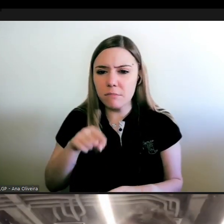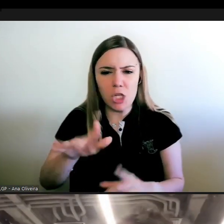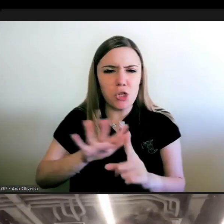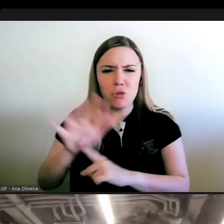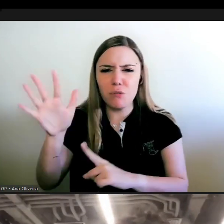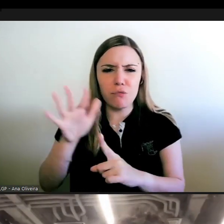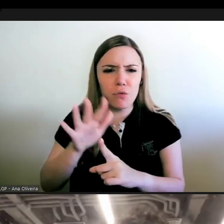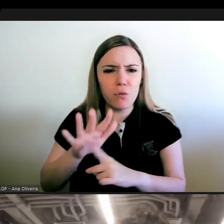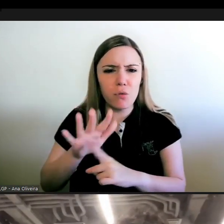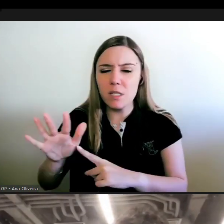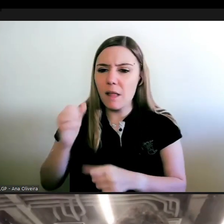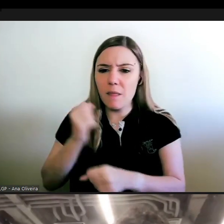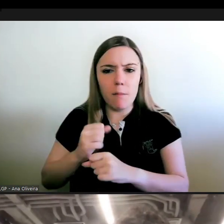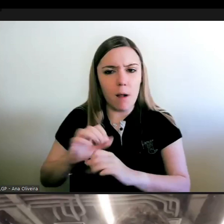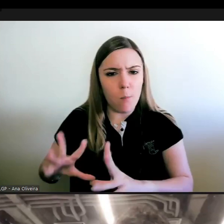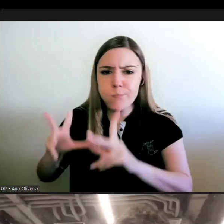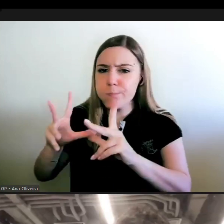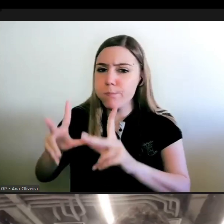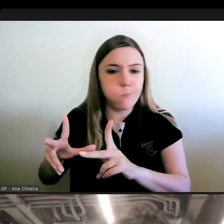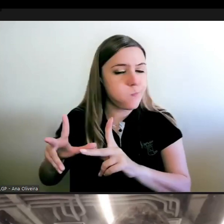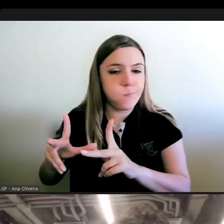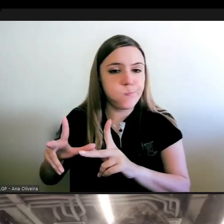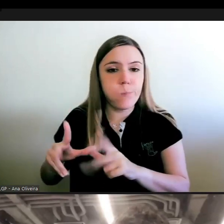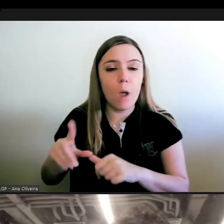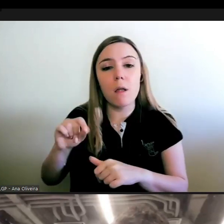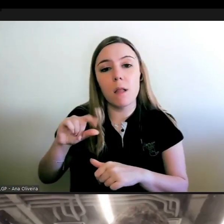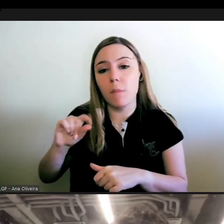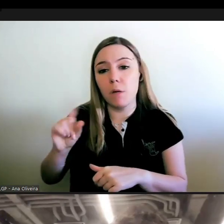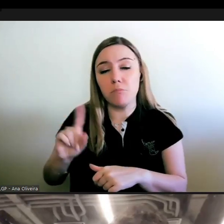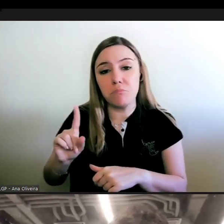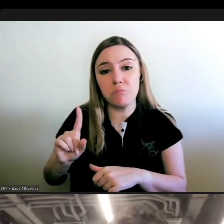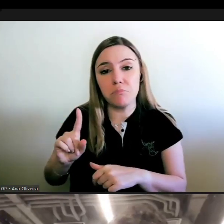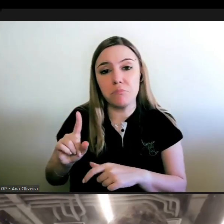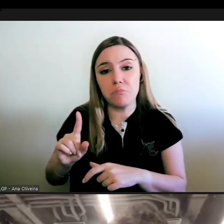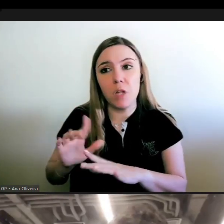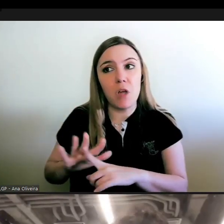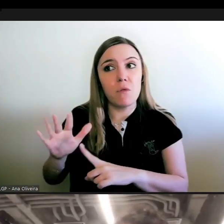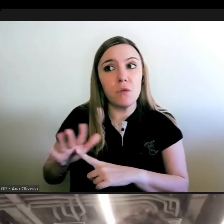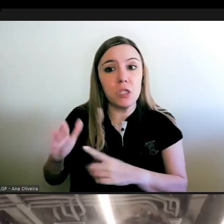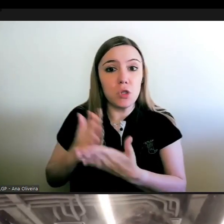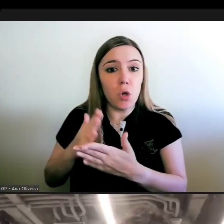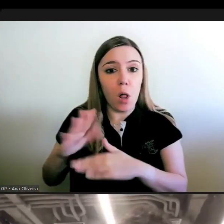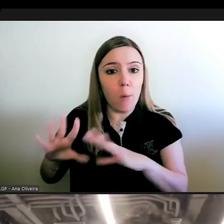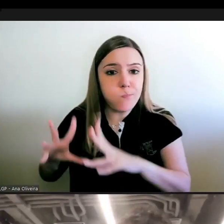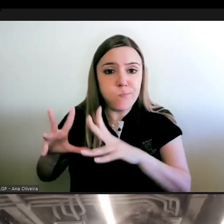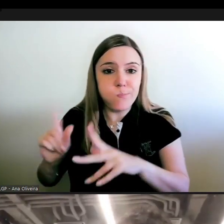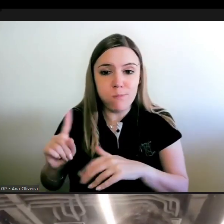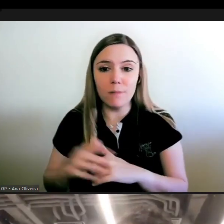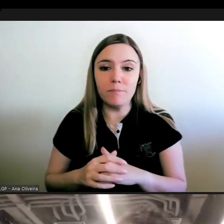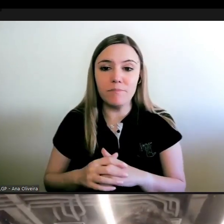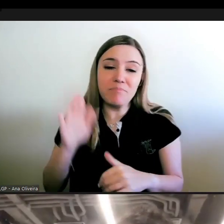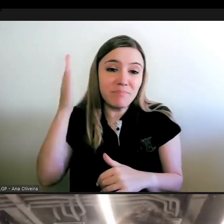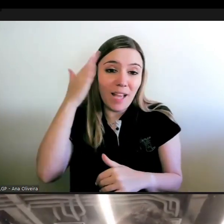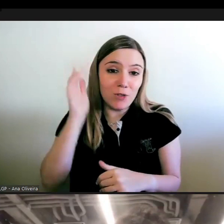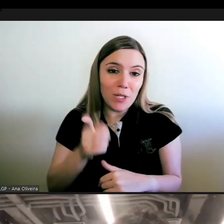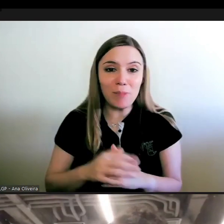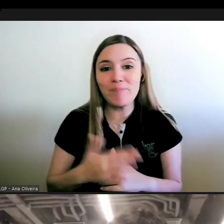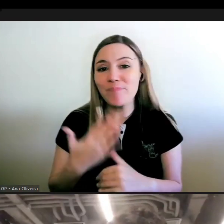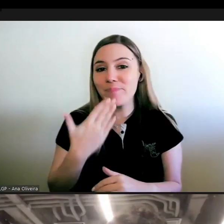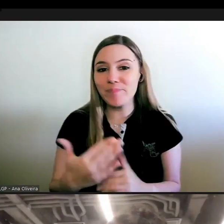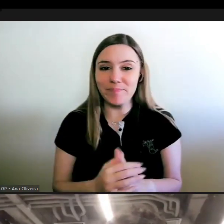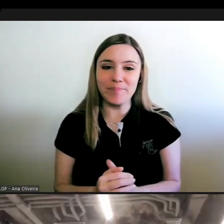na sua progressão profissional, nem depois na sua progressão académica. Basicamente era isto.